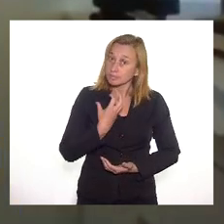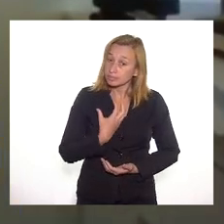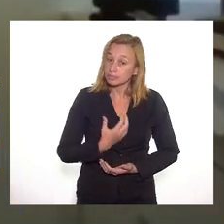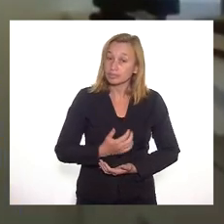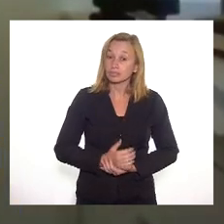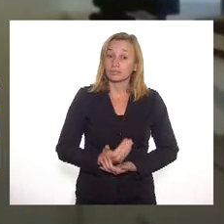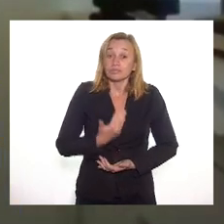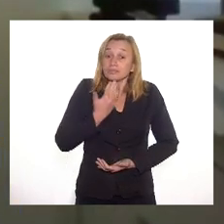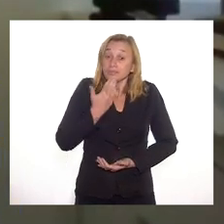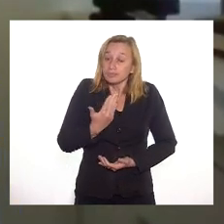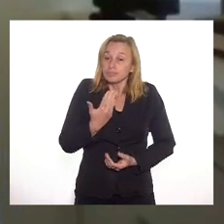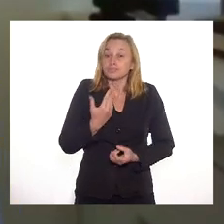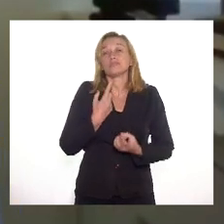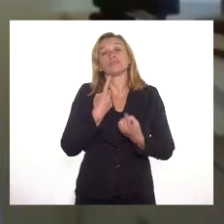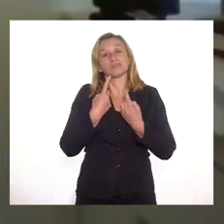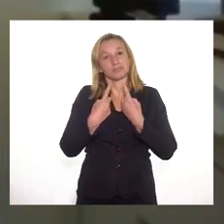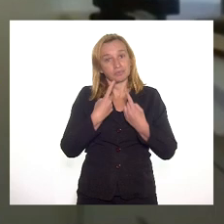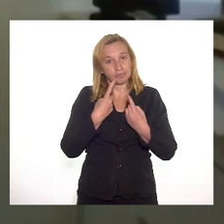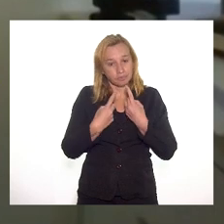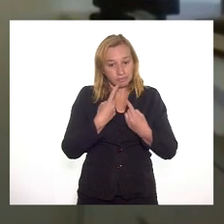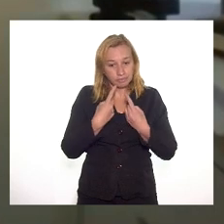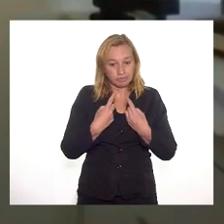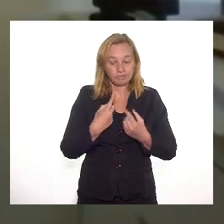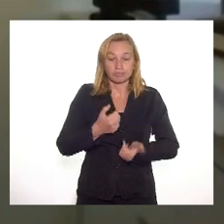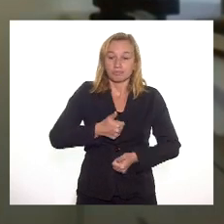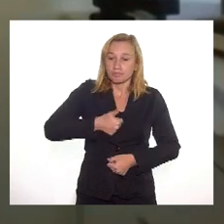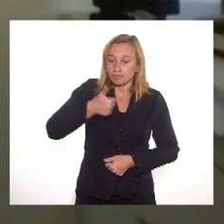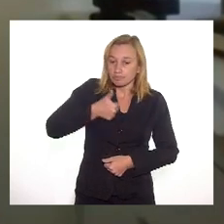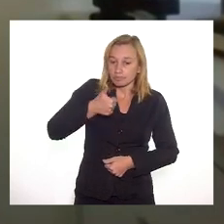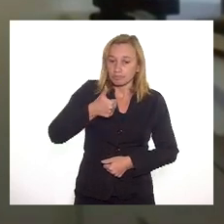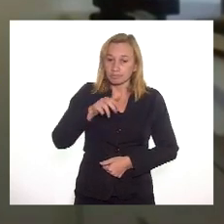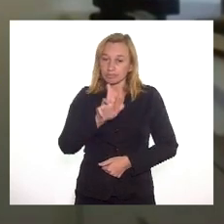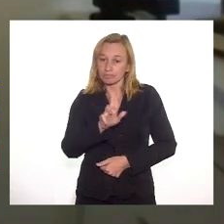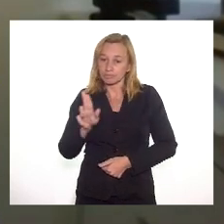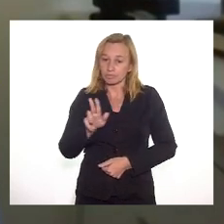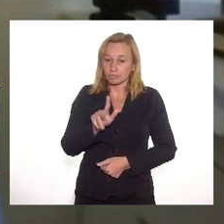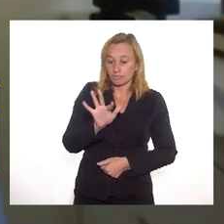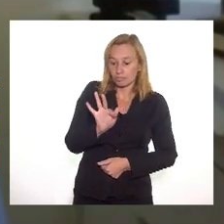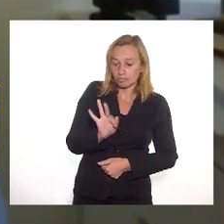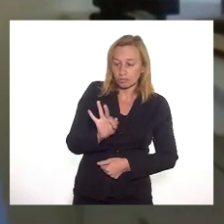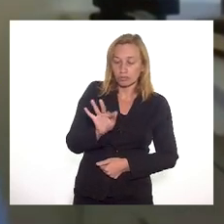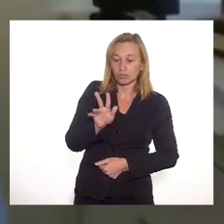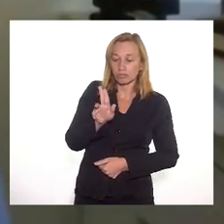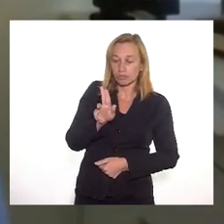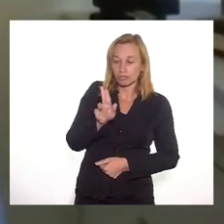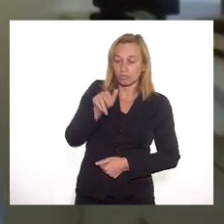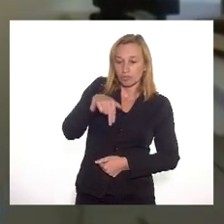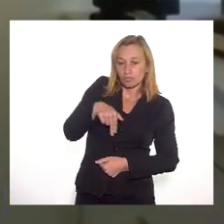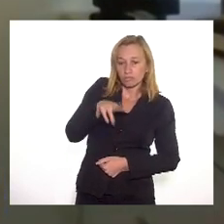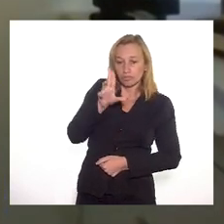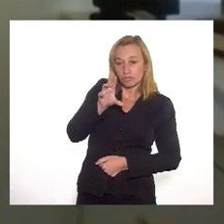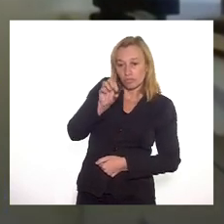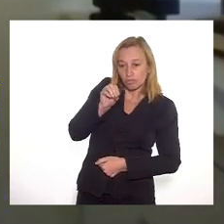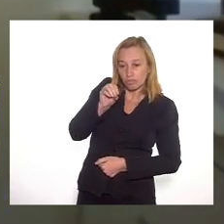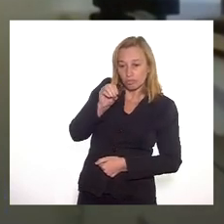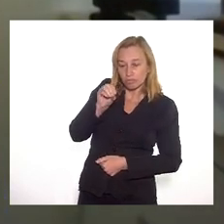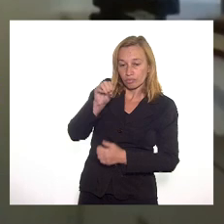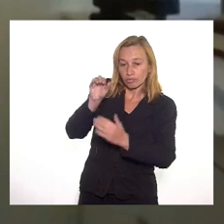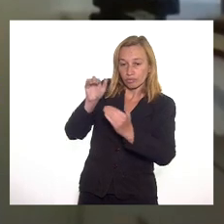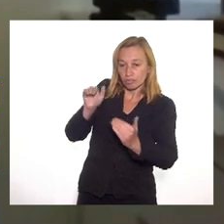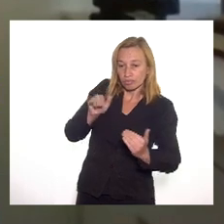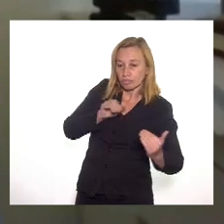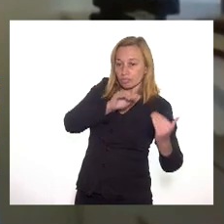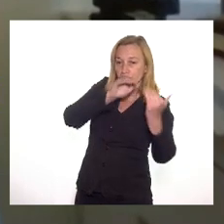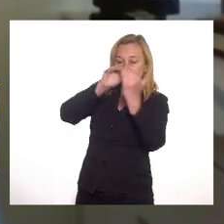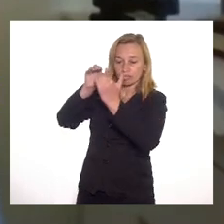isso pedi para discutir. Primeiro, o nome Fundo Soberano, né, é apenas um nome